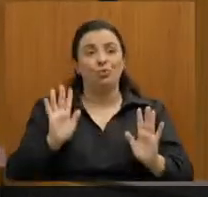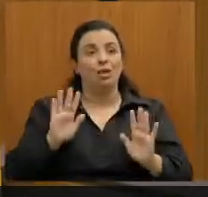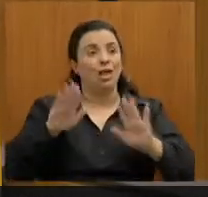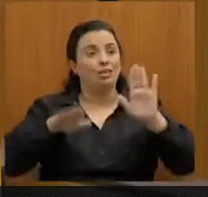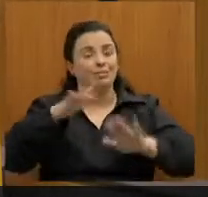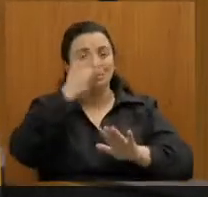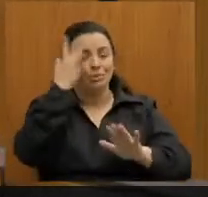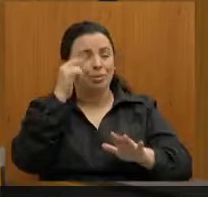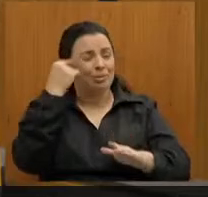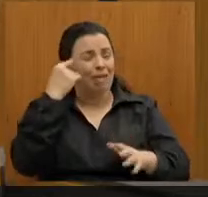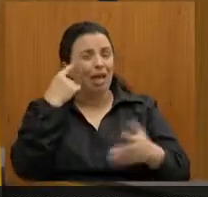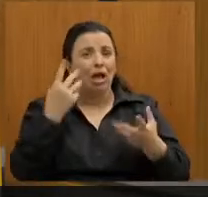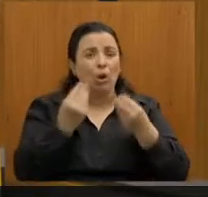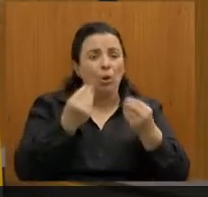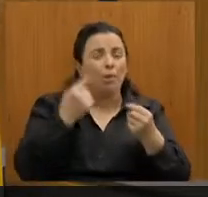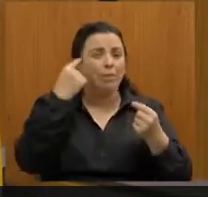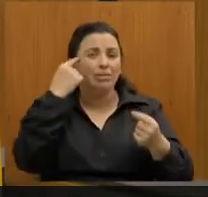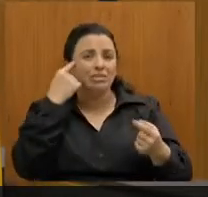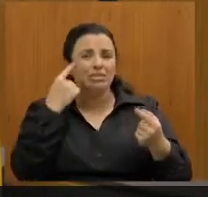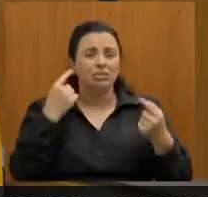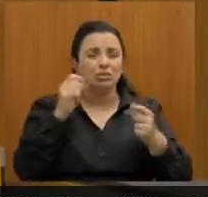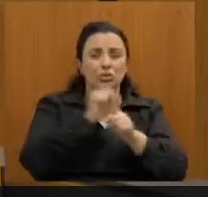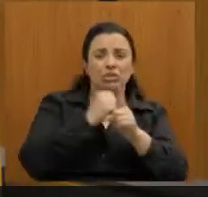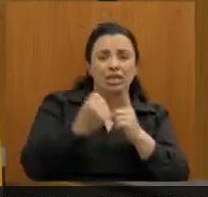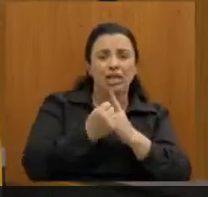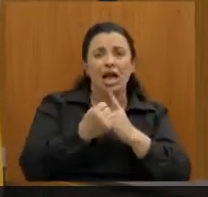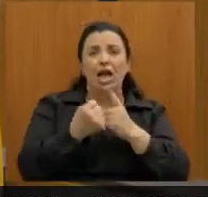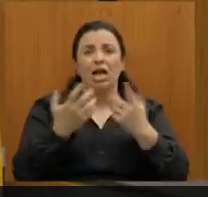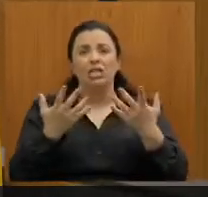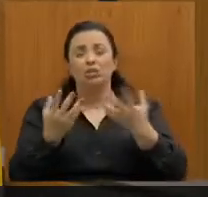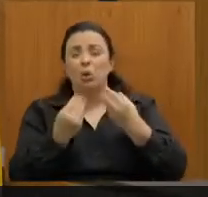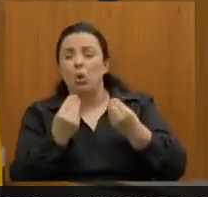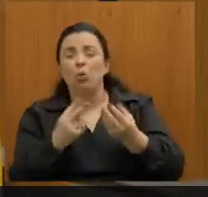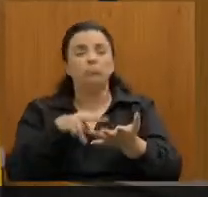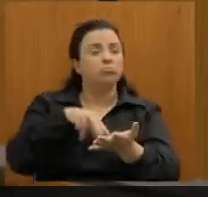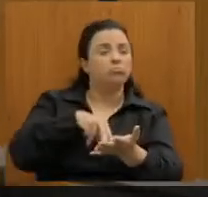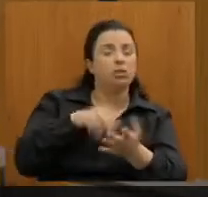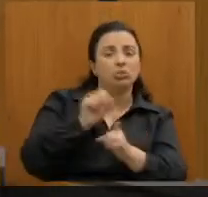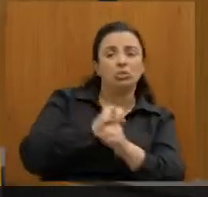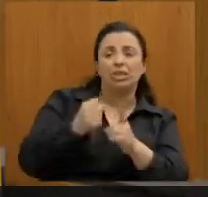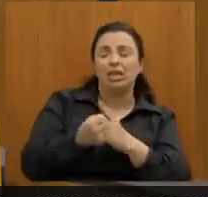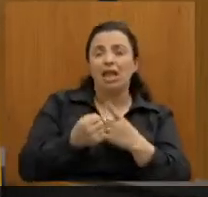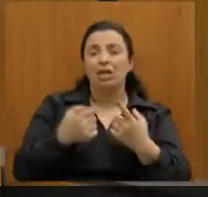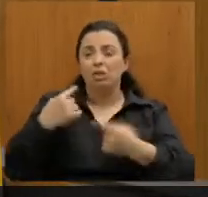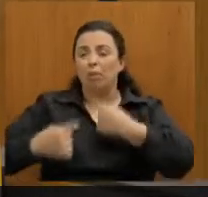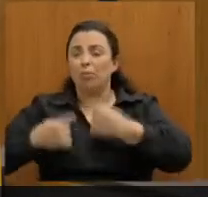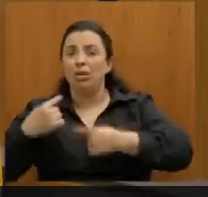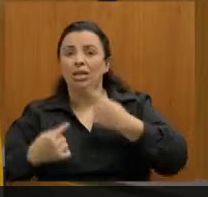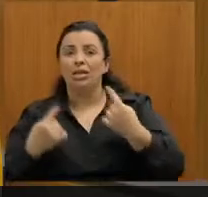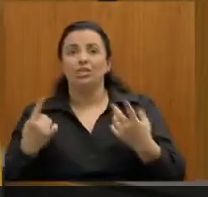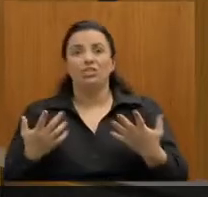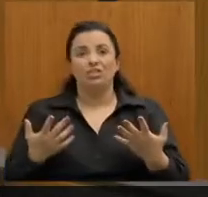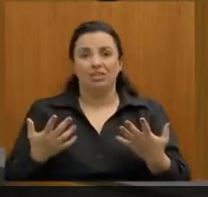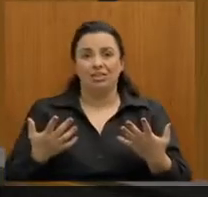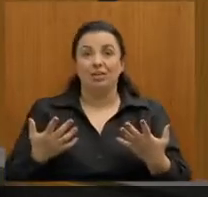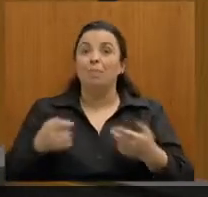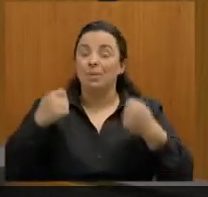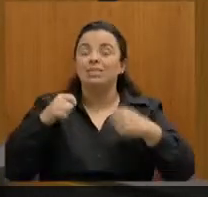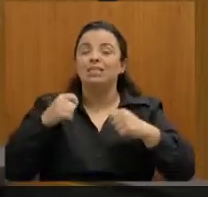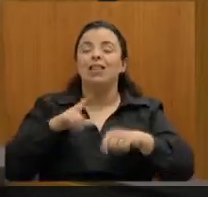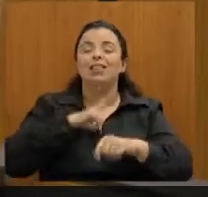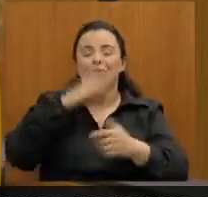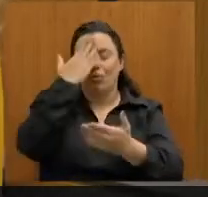forma de pensar sociedade de pensar o nosso estar na sociedade de pensar a política pensar política pública